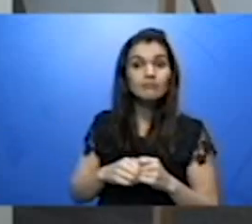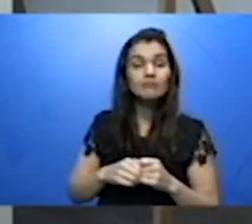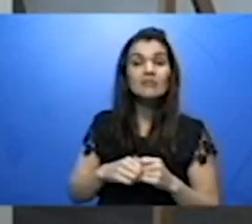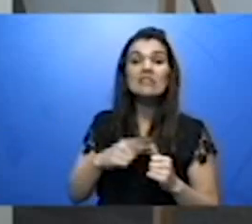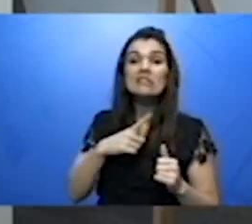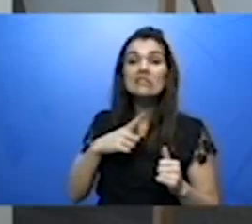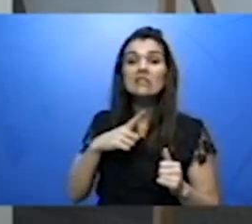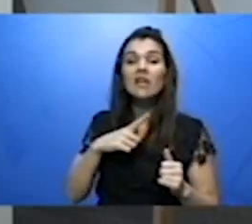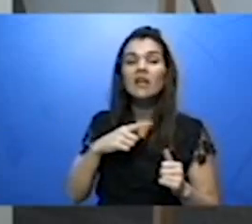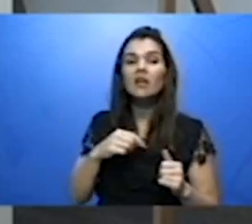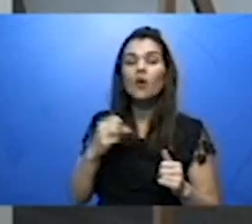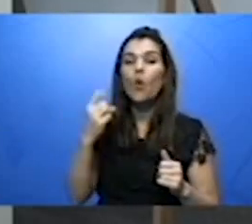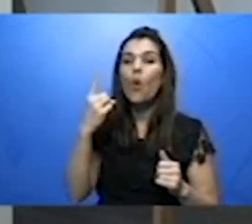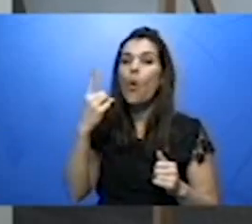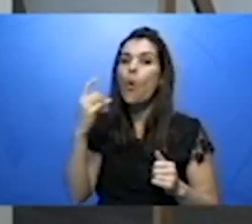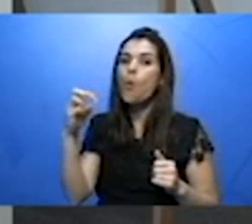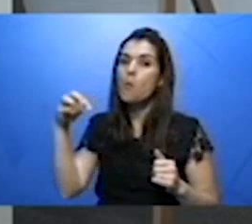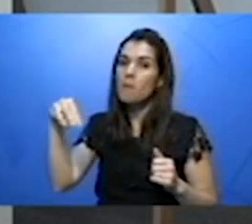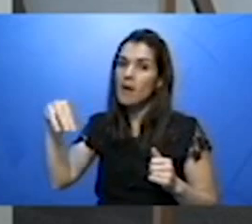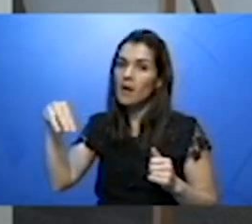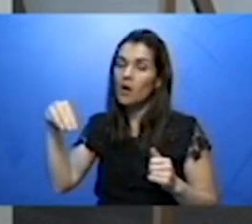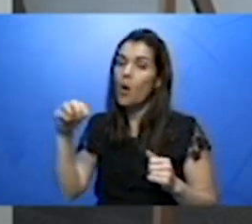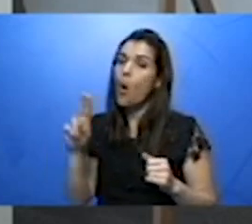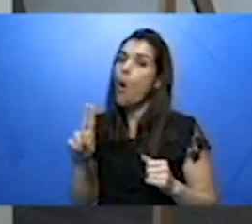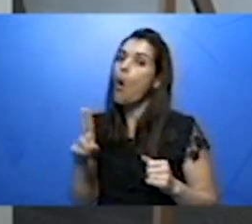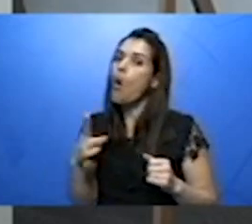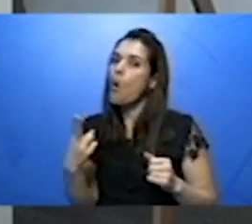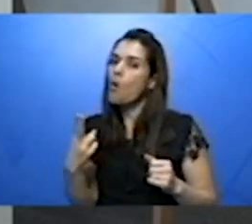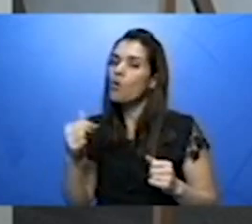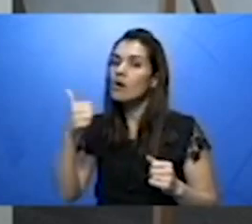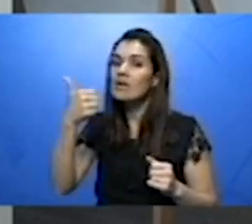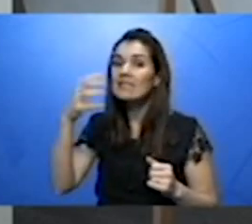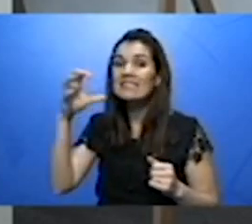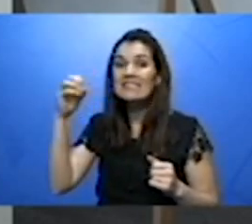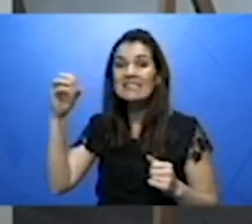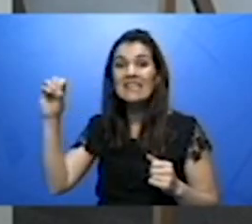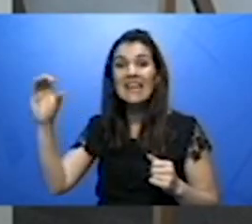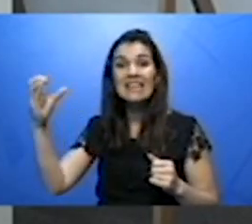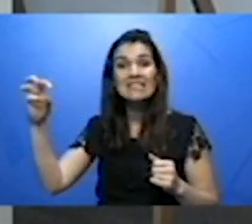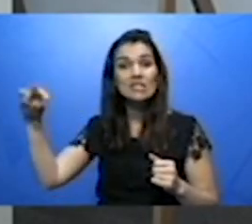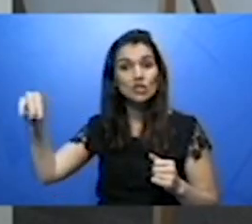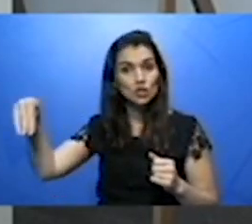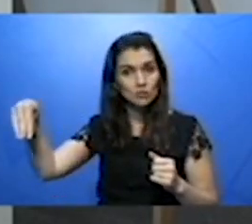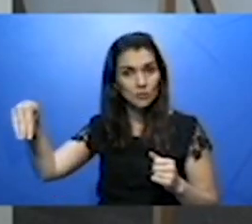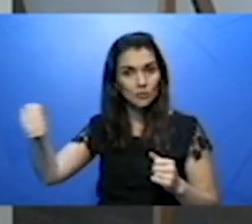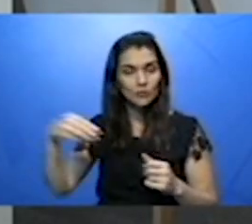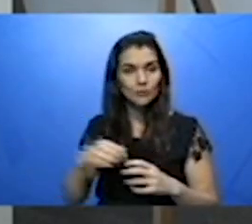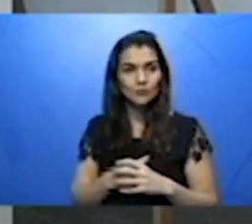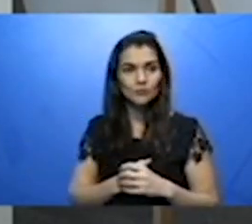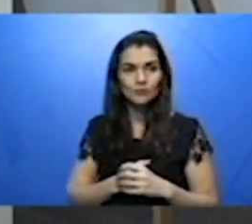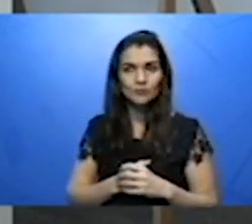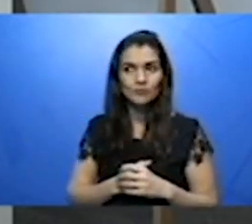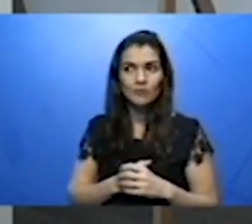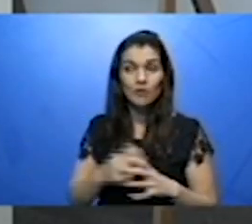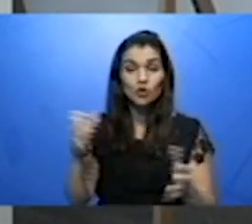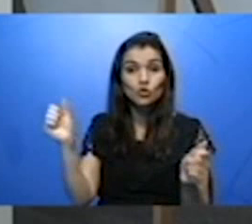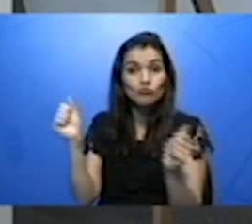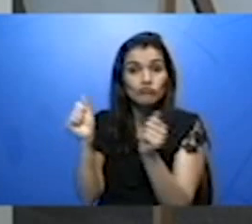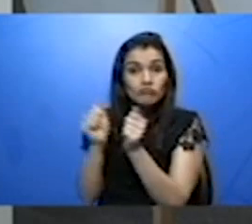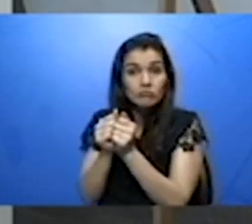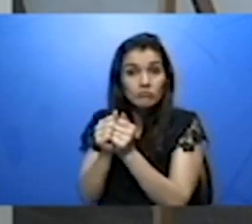tem centímetros nesse meu outro pedacinho tem 15 centímetros eu vou colocar eles aqui